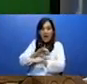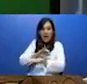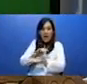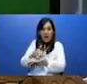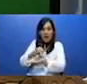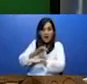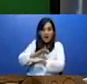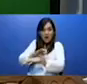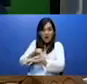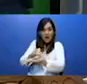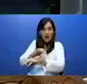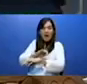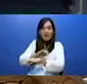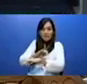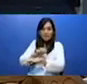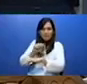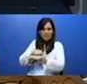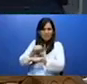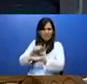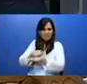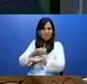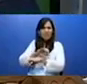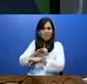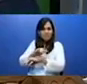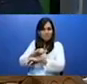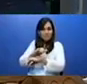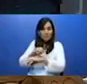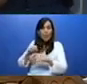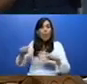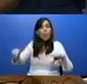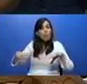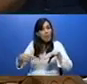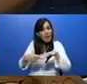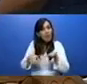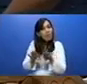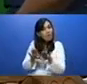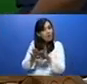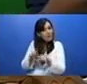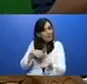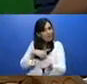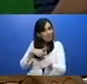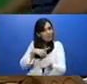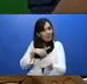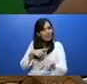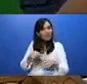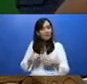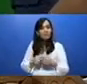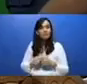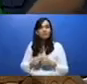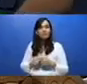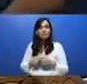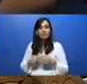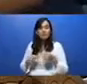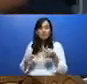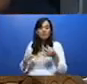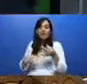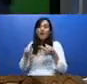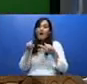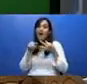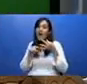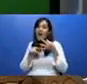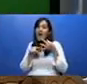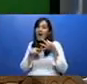cima ele tem essa proteção, o tatu também tem, tá? Na parte da cabeça. E cauda, olha como